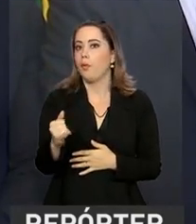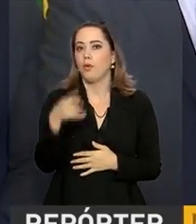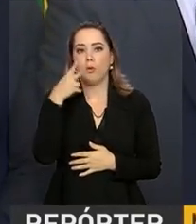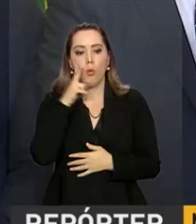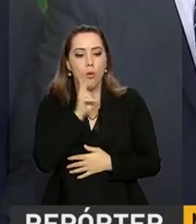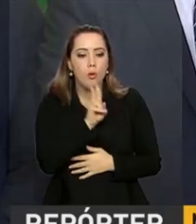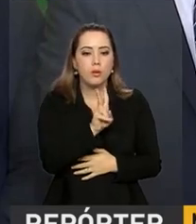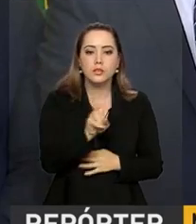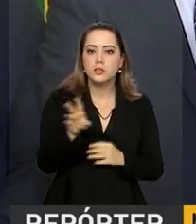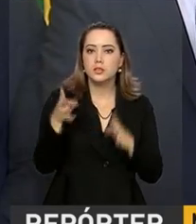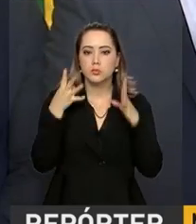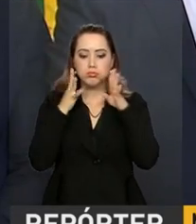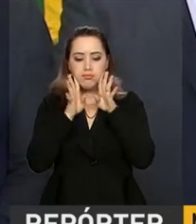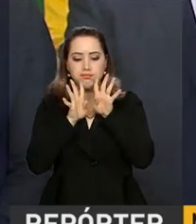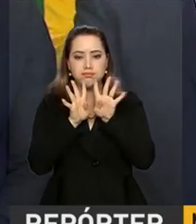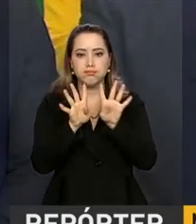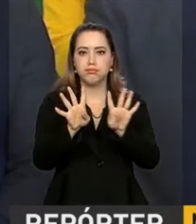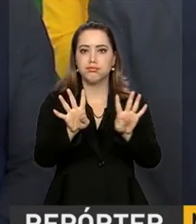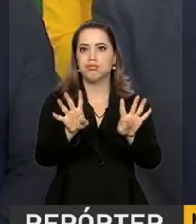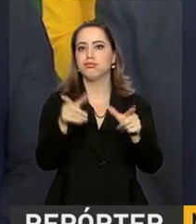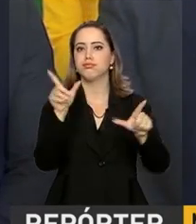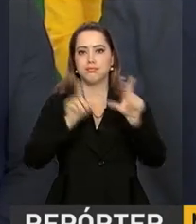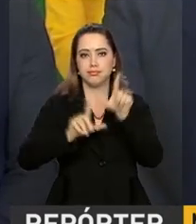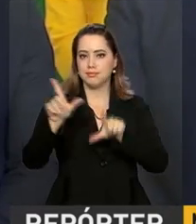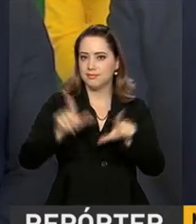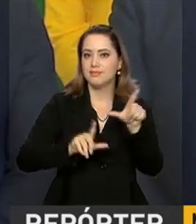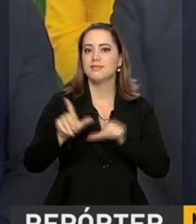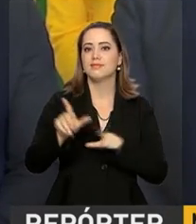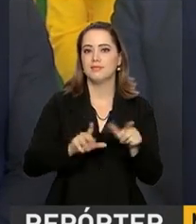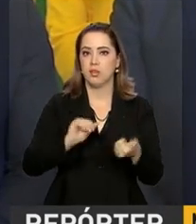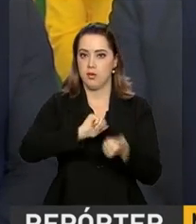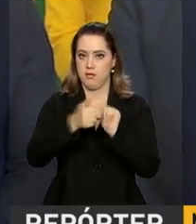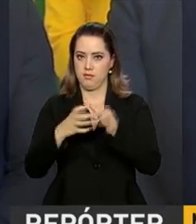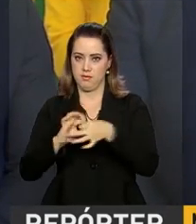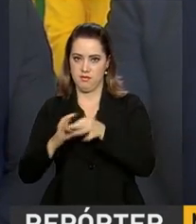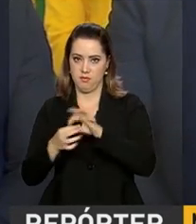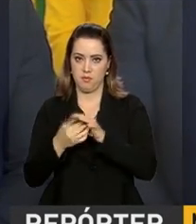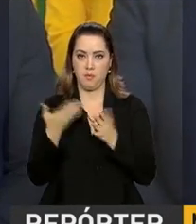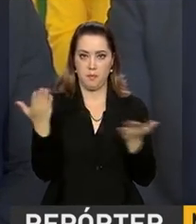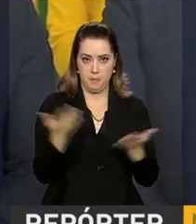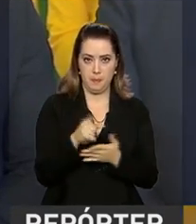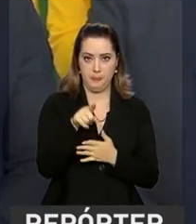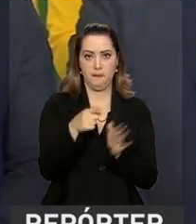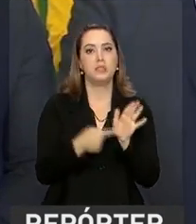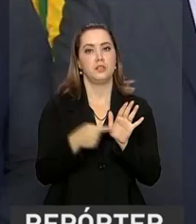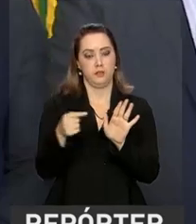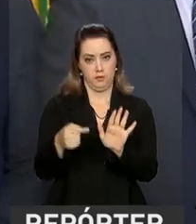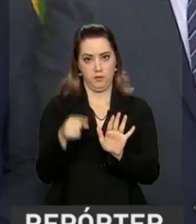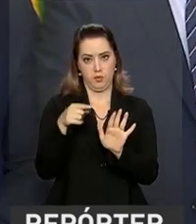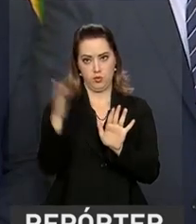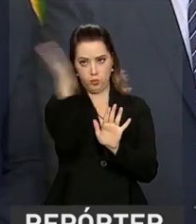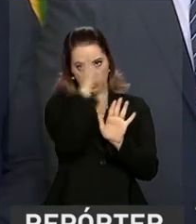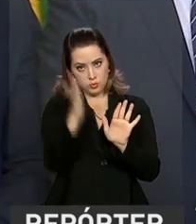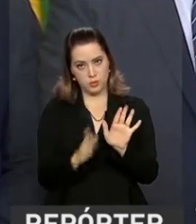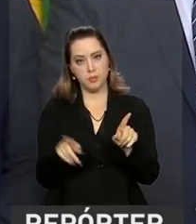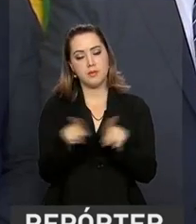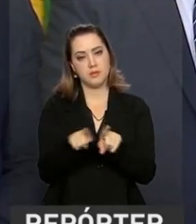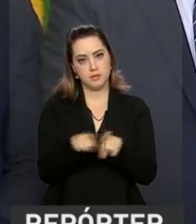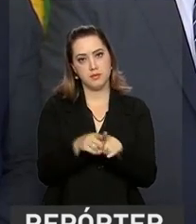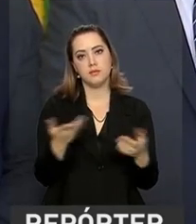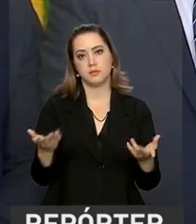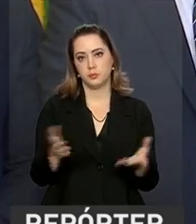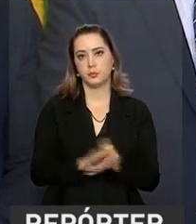pessoas estarão assistindo aos Jogos Olímpicos. Mas, na verdade, estarão vendo o Brasil. E deverão ver o